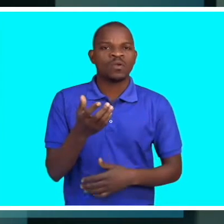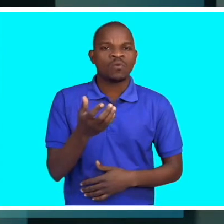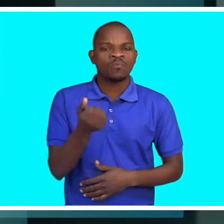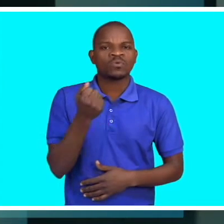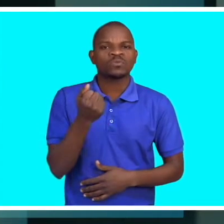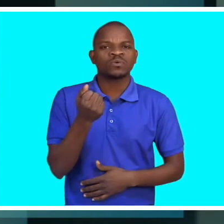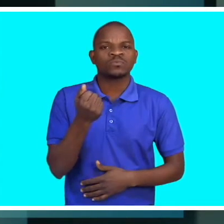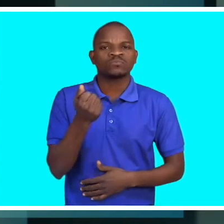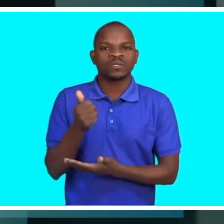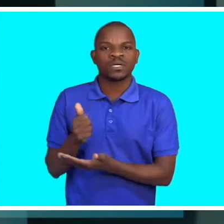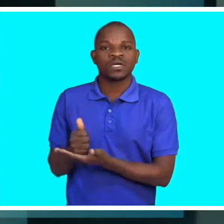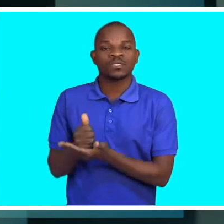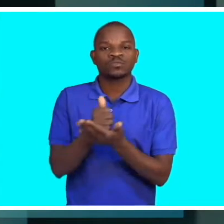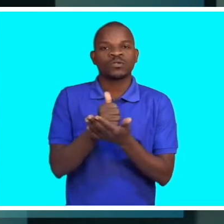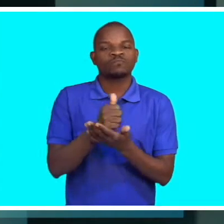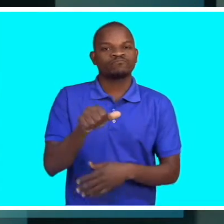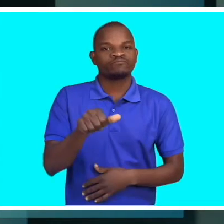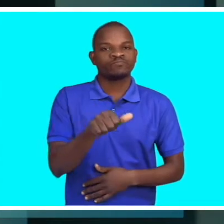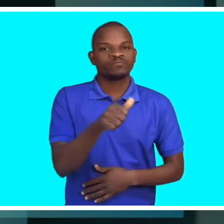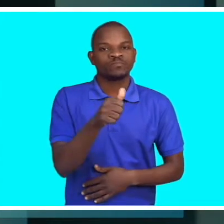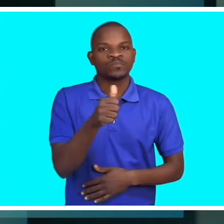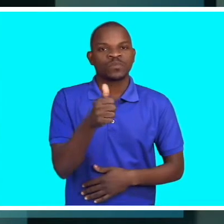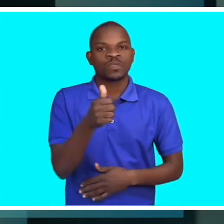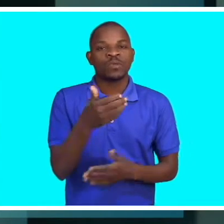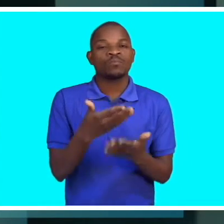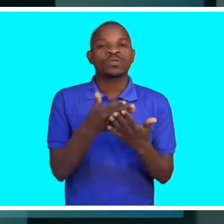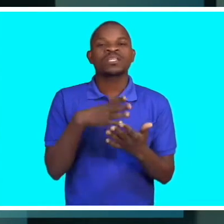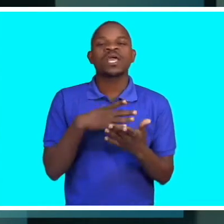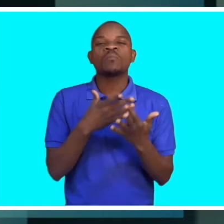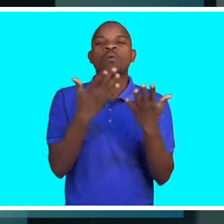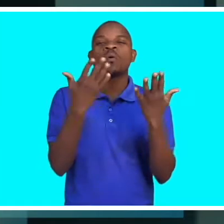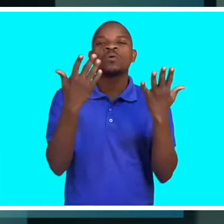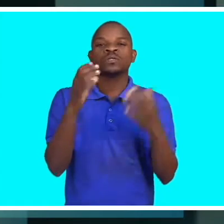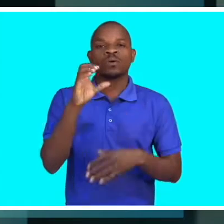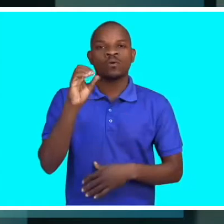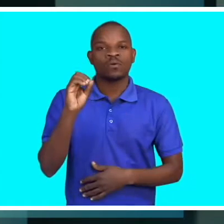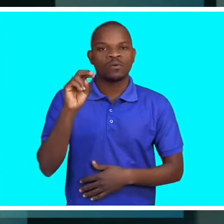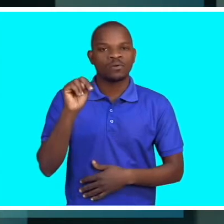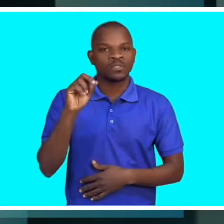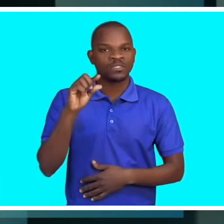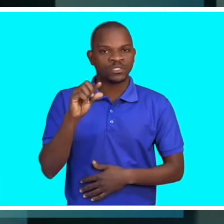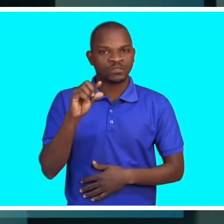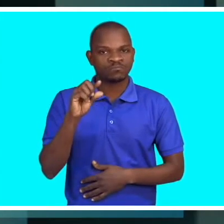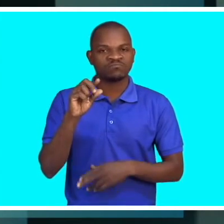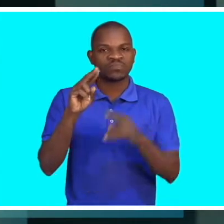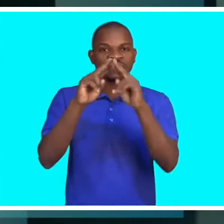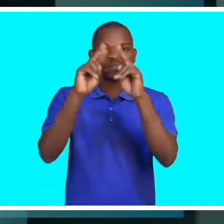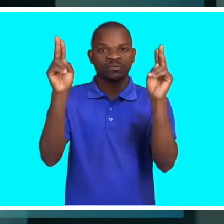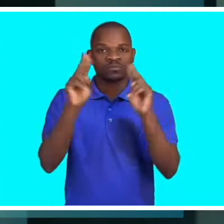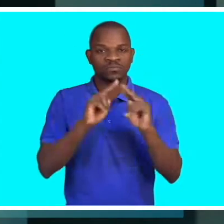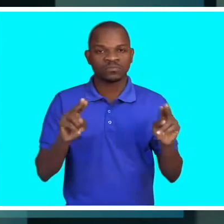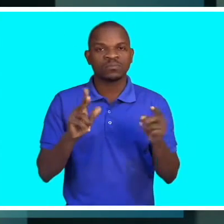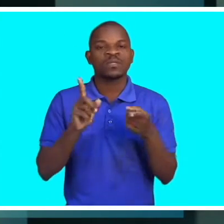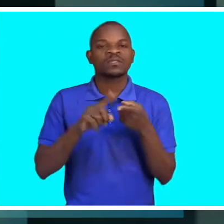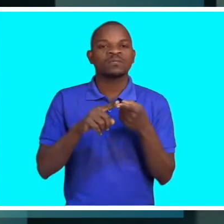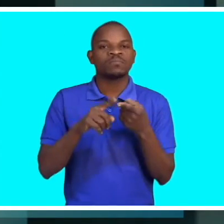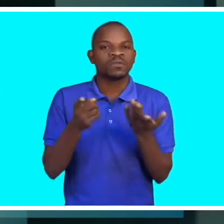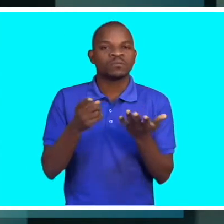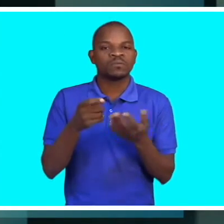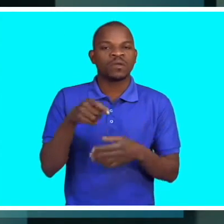Pode ser uma mais-valia, porque há muitas organizações a nível internacional, há muitas organizações a nível